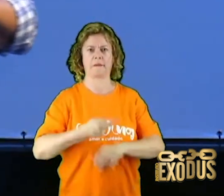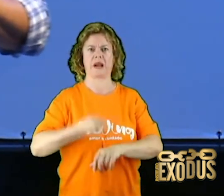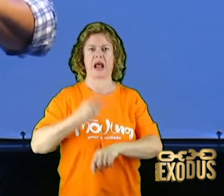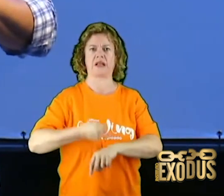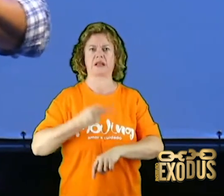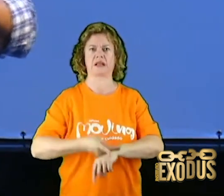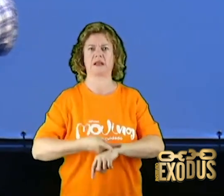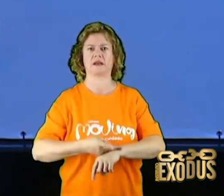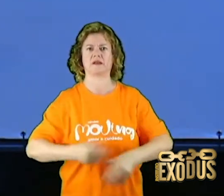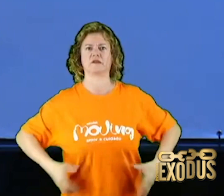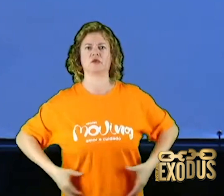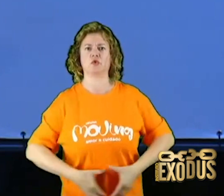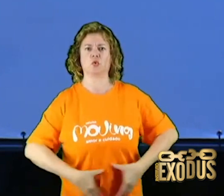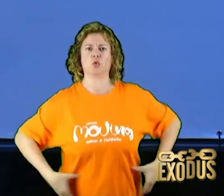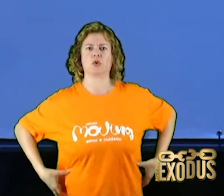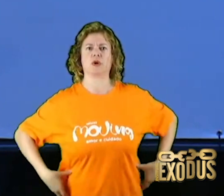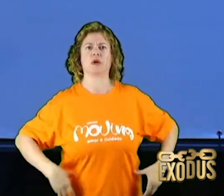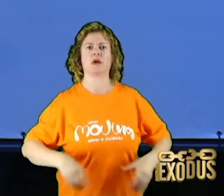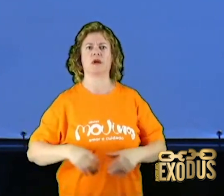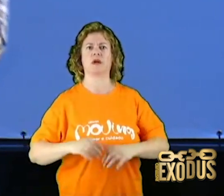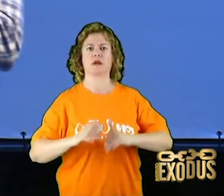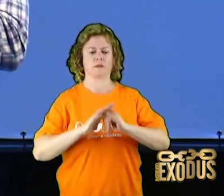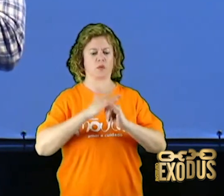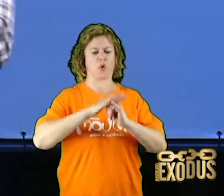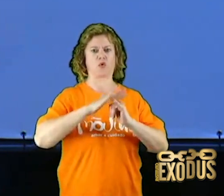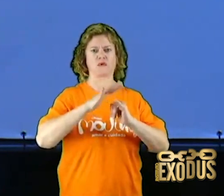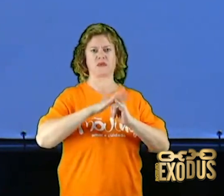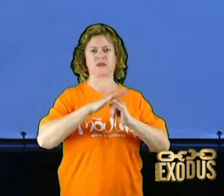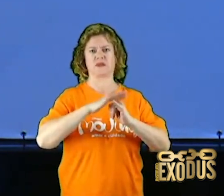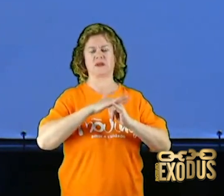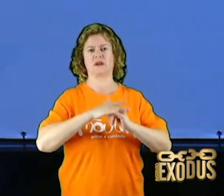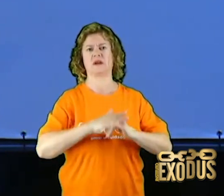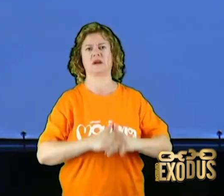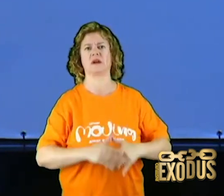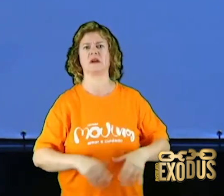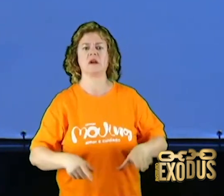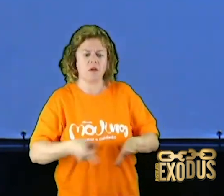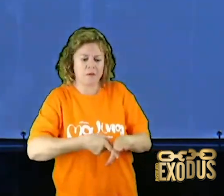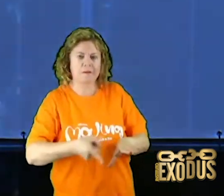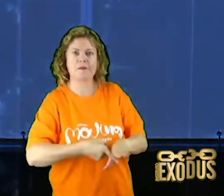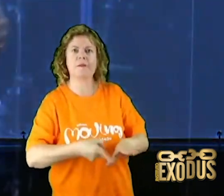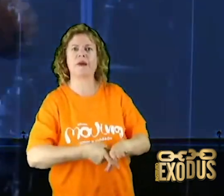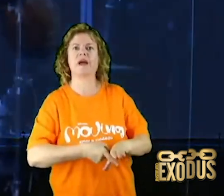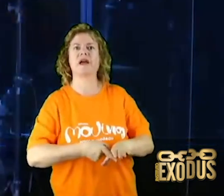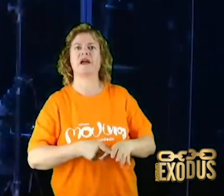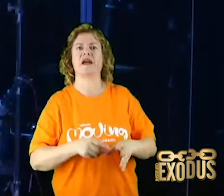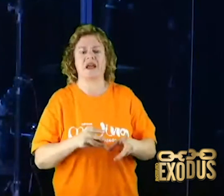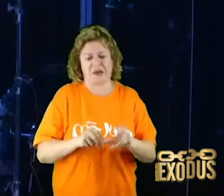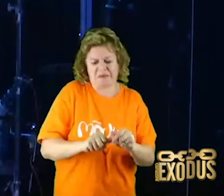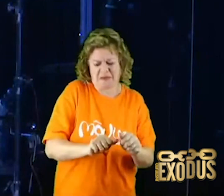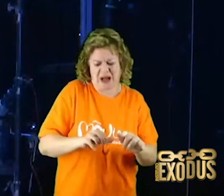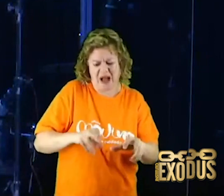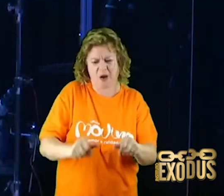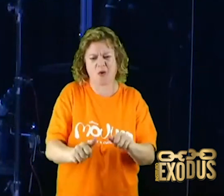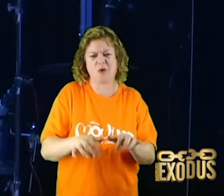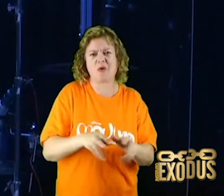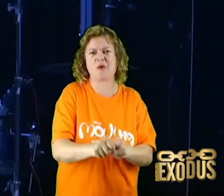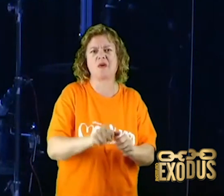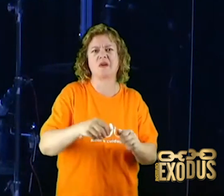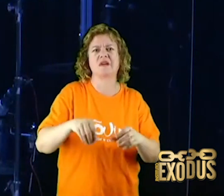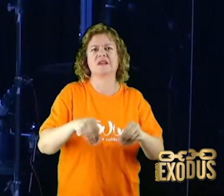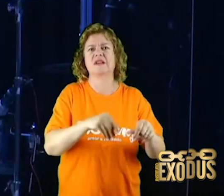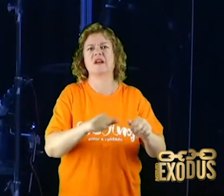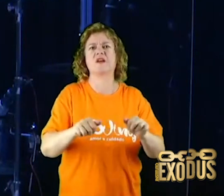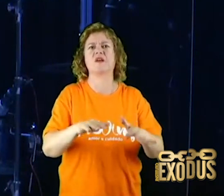ferro e o pé de ferro com barro. Então ele fala sobre cinco reinos: um reino de